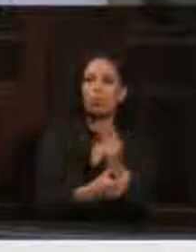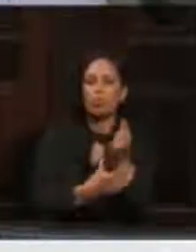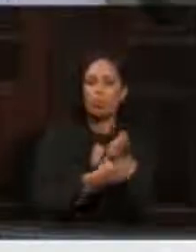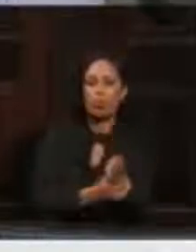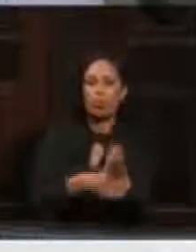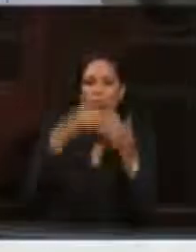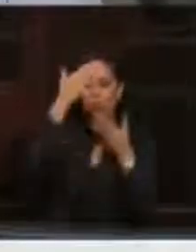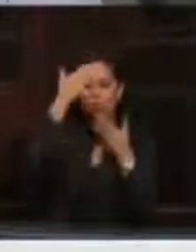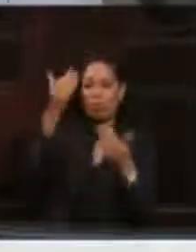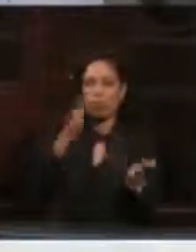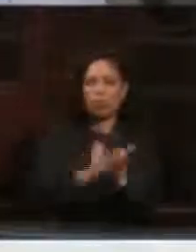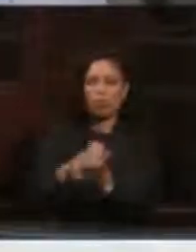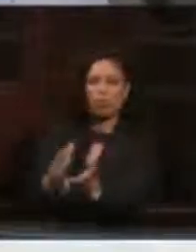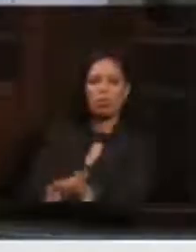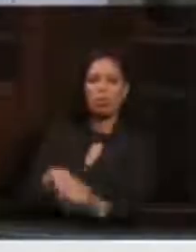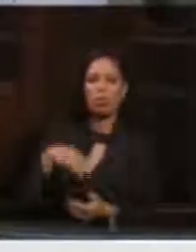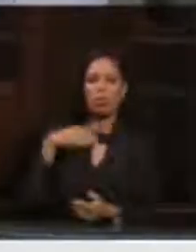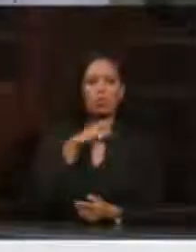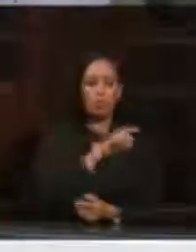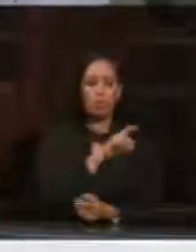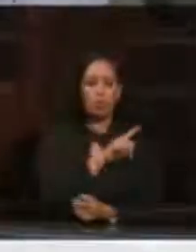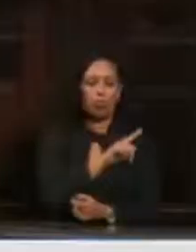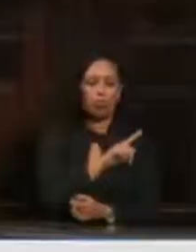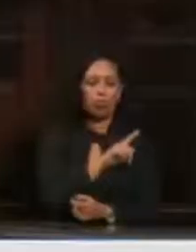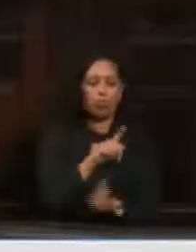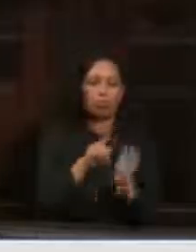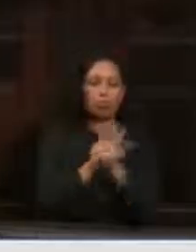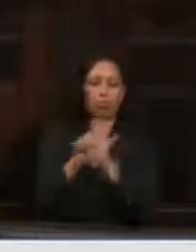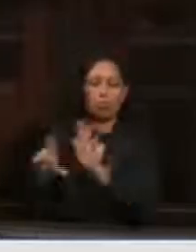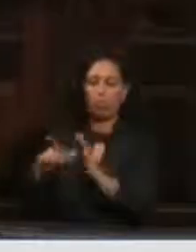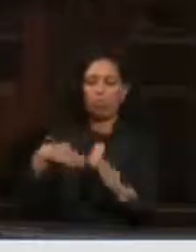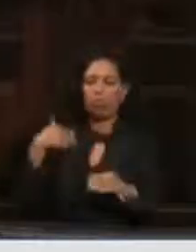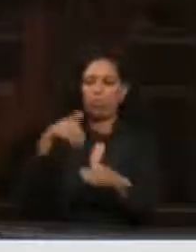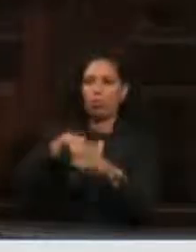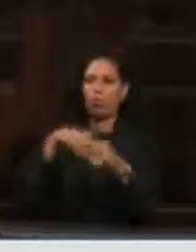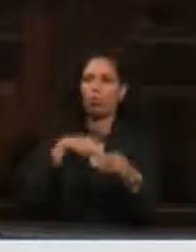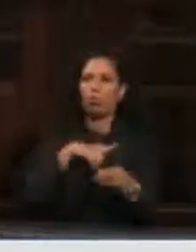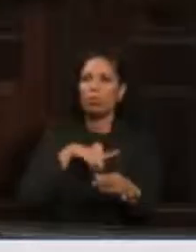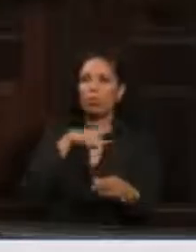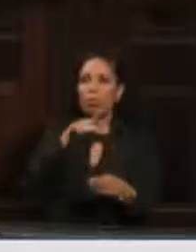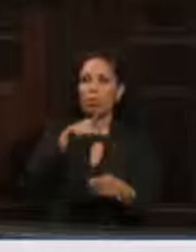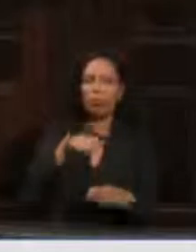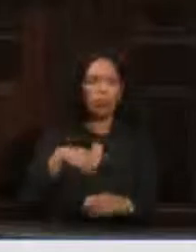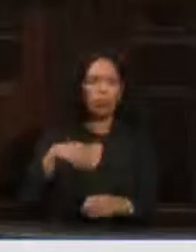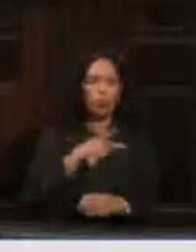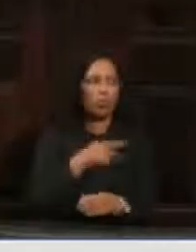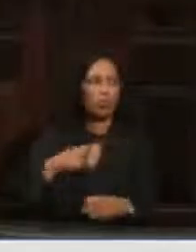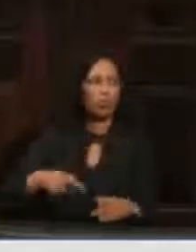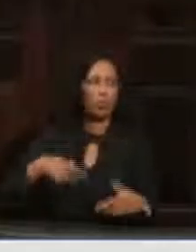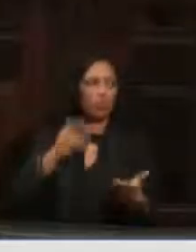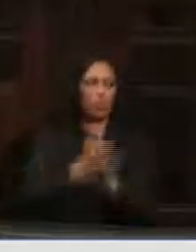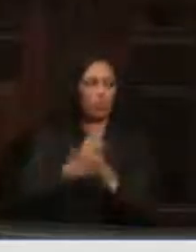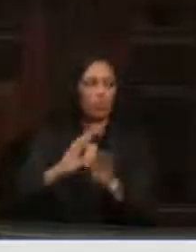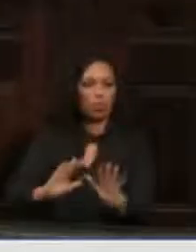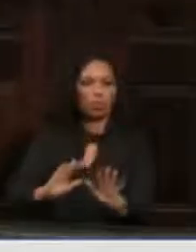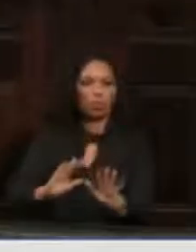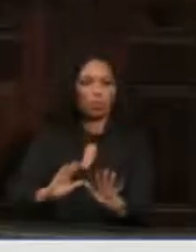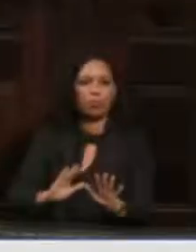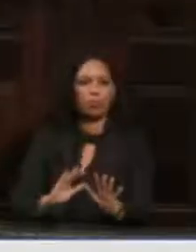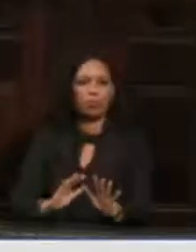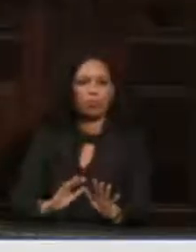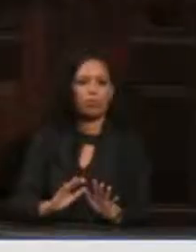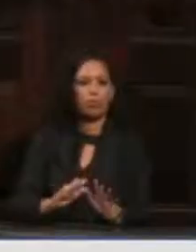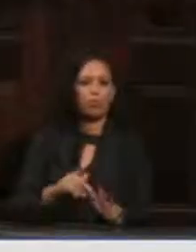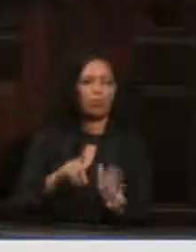Obrigado e parabéns pelo projeto. Conte com o meu voto. Obrigado, Léo Vieira. Presidente, para concluir,